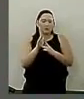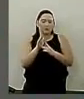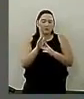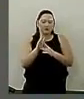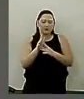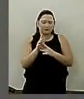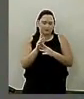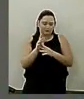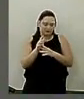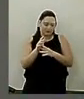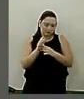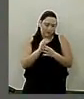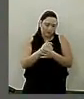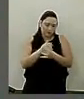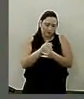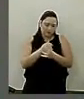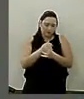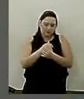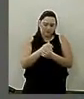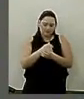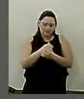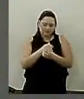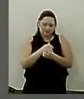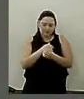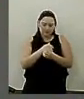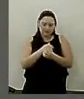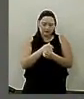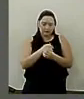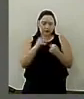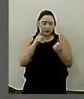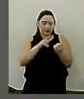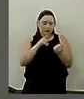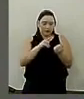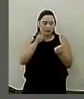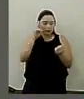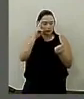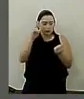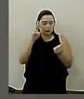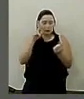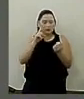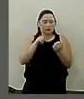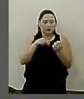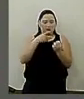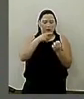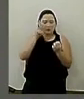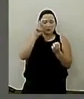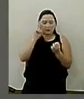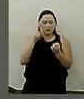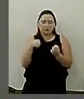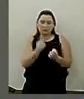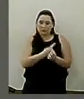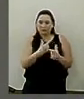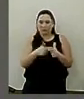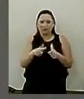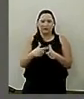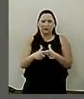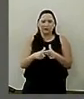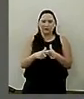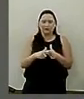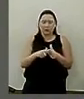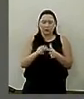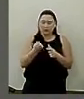Deus. Como se ele fosse apenas senhor dos nossos problemas particulares. Mas ele é senhor também